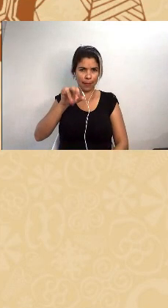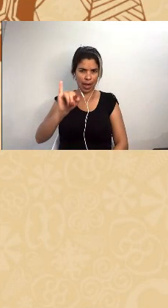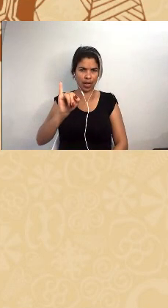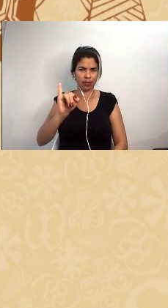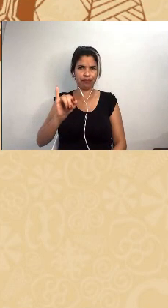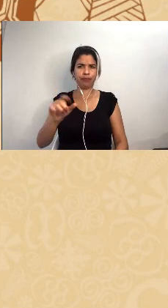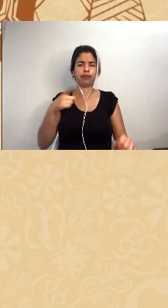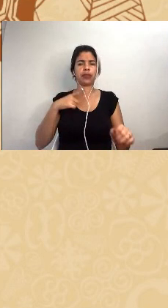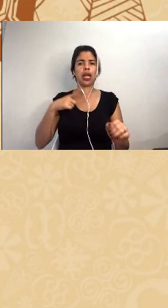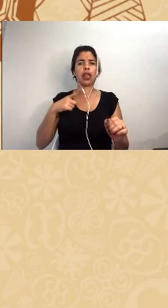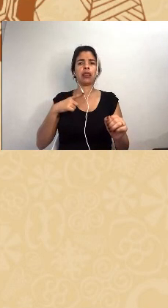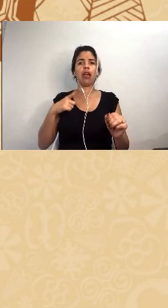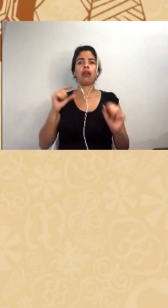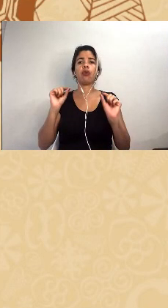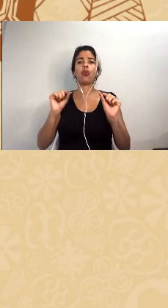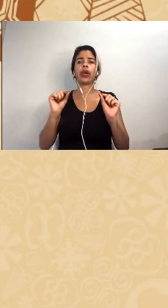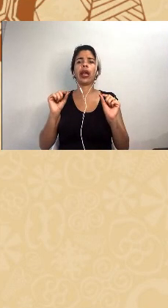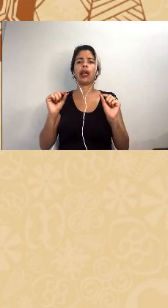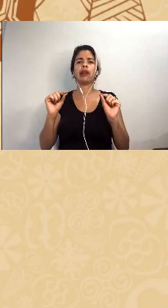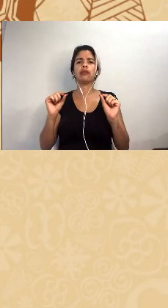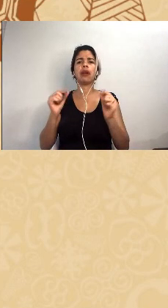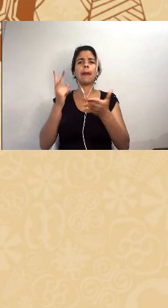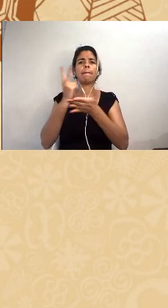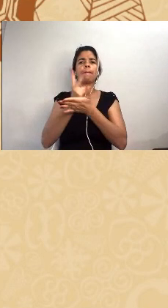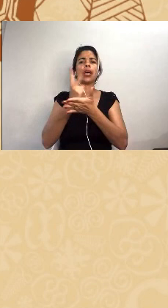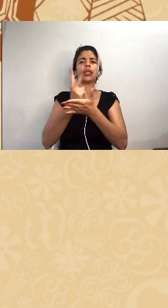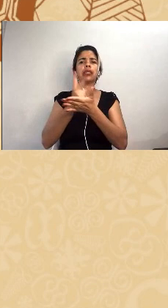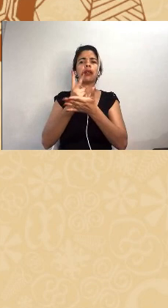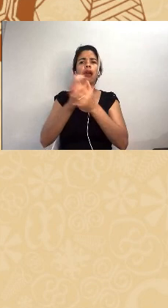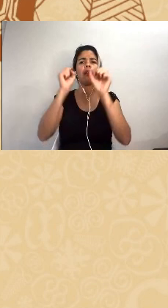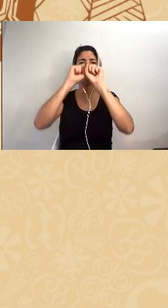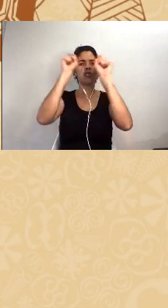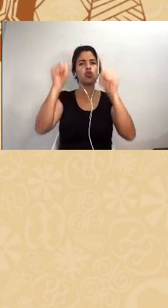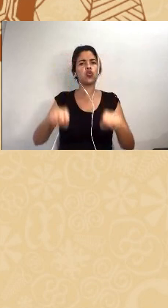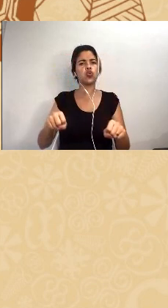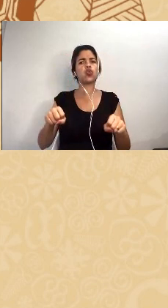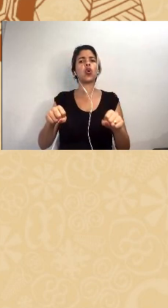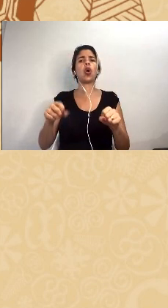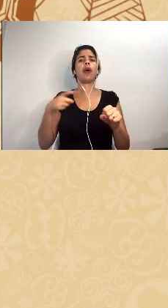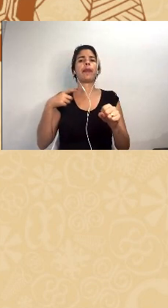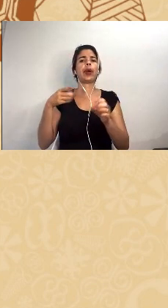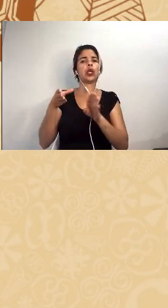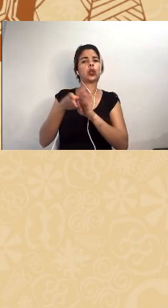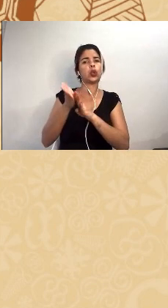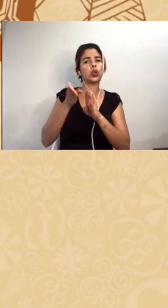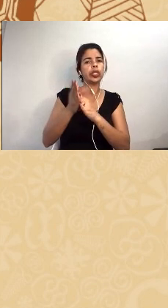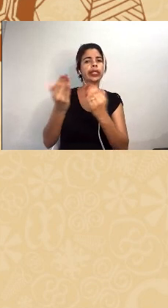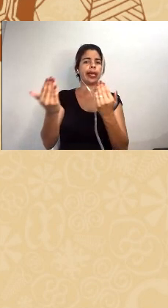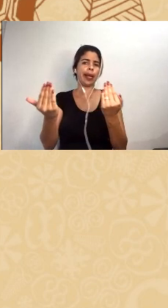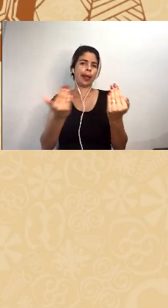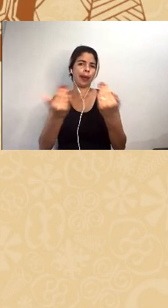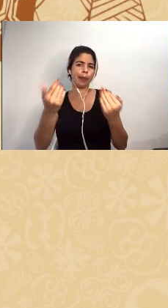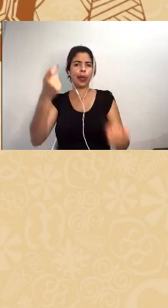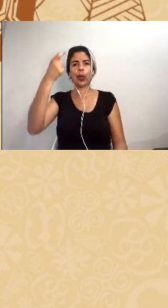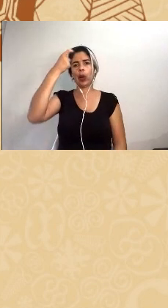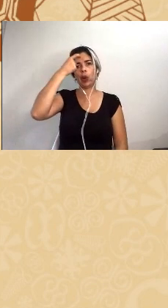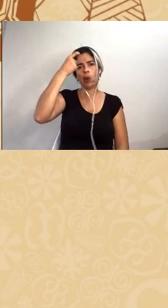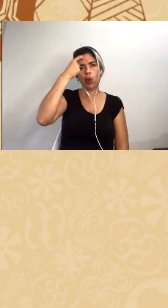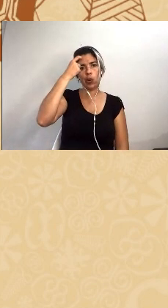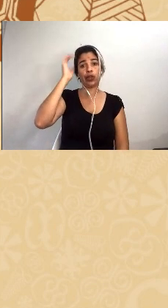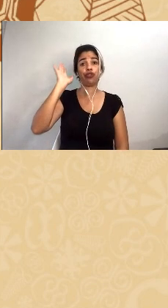a estabilidade, né? Entendendo, né? E aí eu estou falando aqui, né, de sistema conselhos, estou falando da psicologia consciência, estou falando